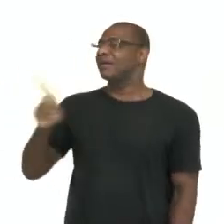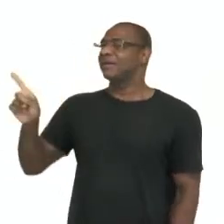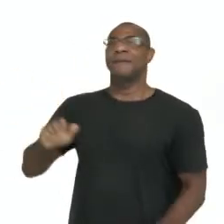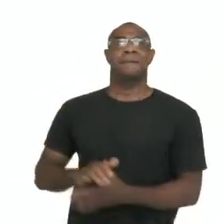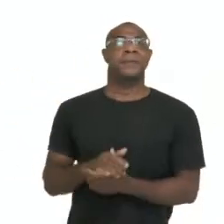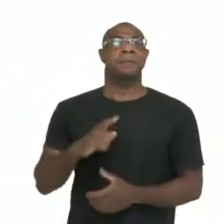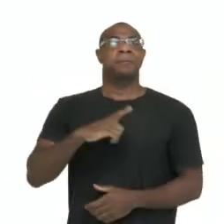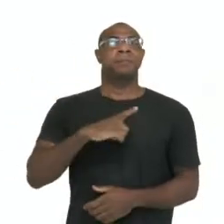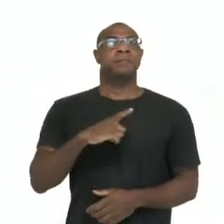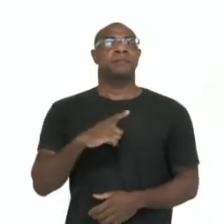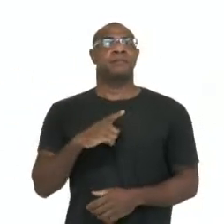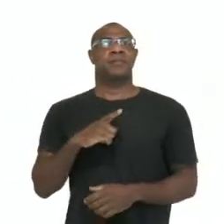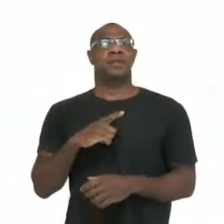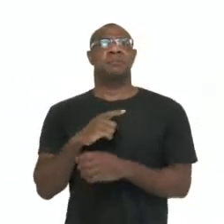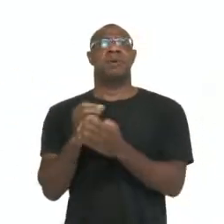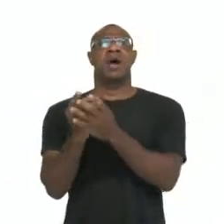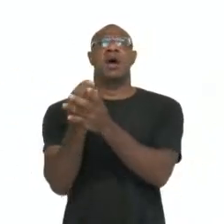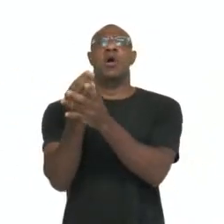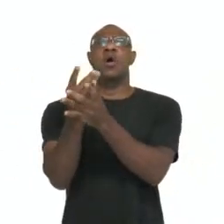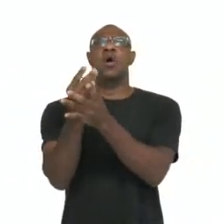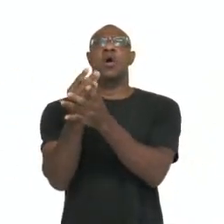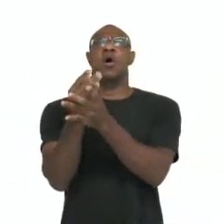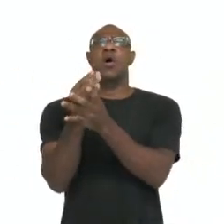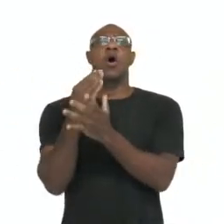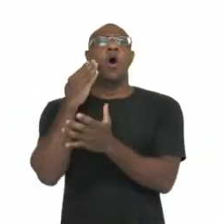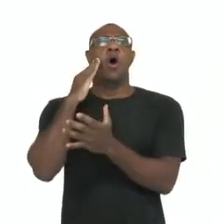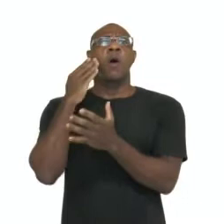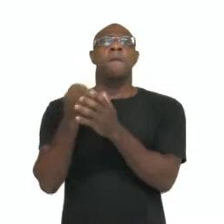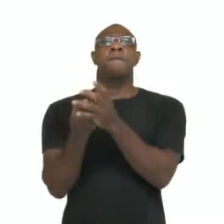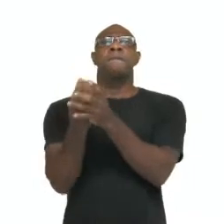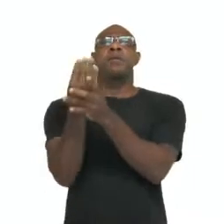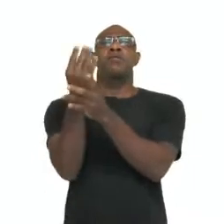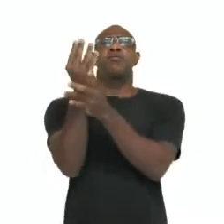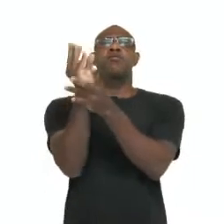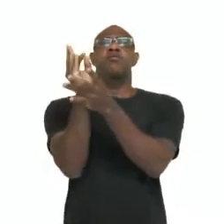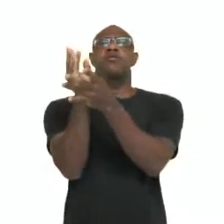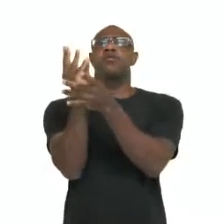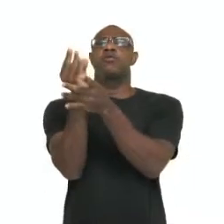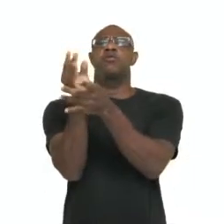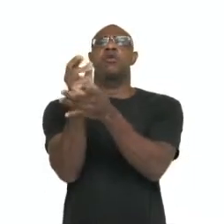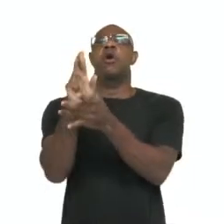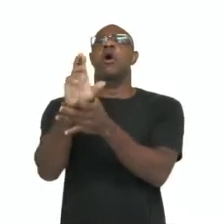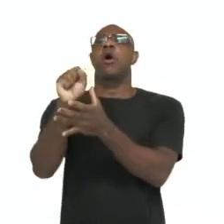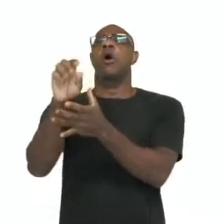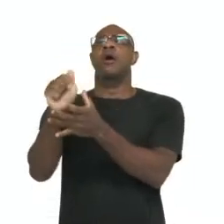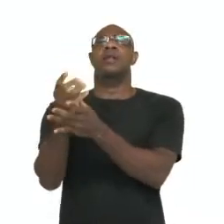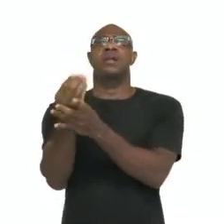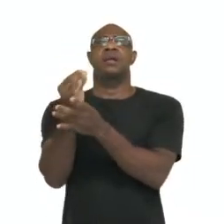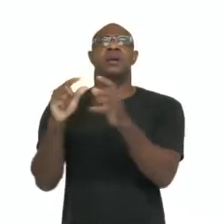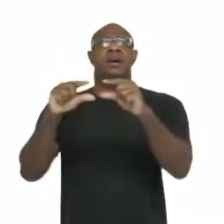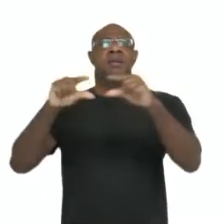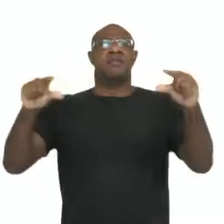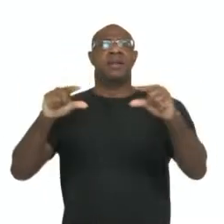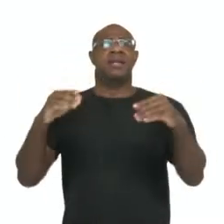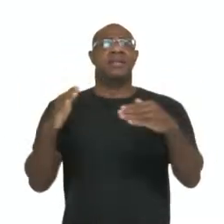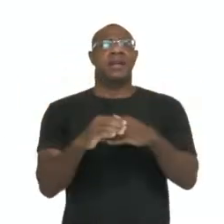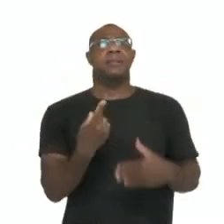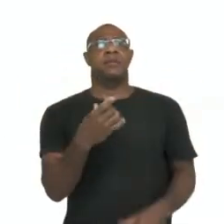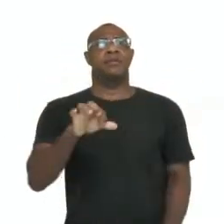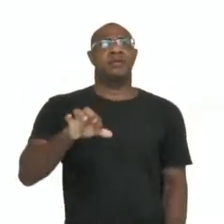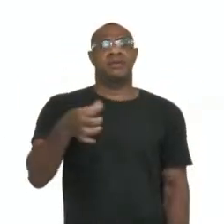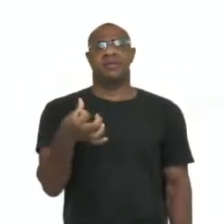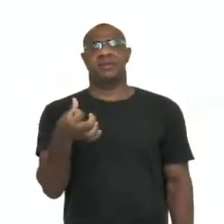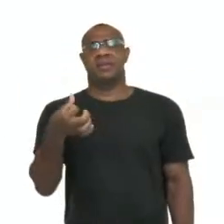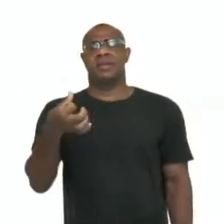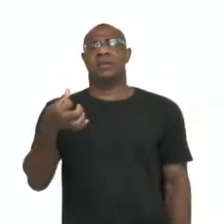um botão de rosa. Um botão de uma rosa. Com a frase, até 1964, o Brasil era